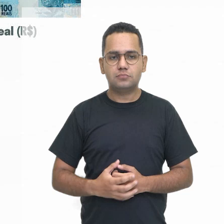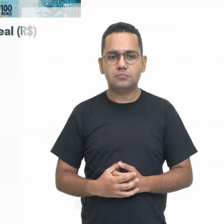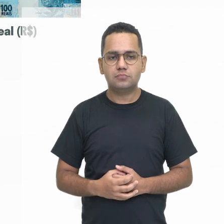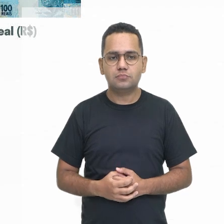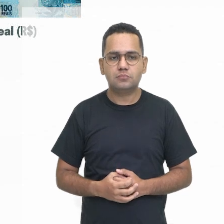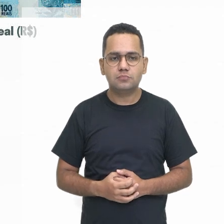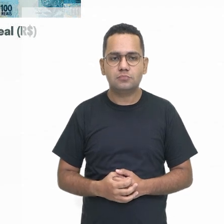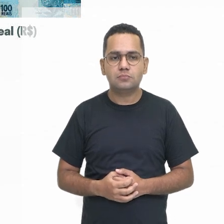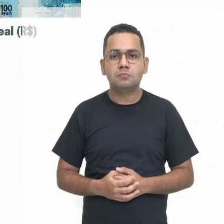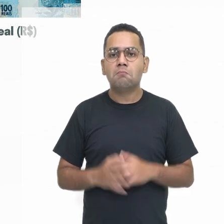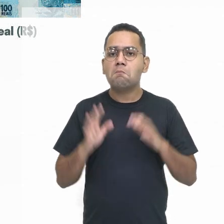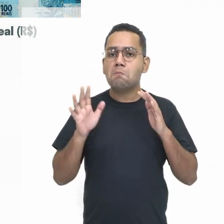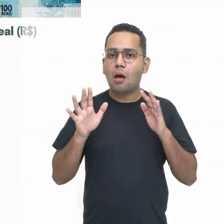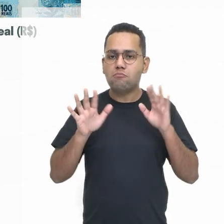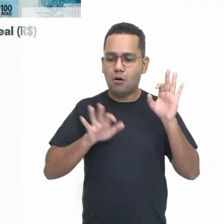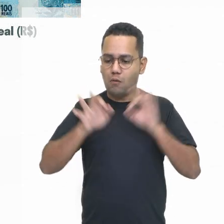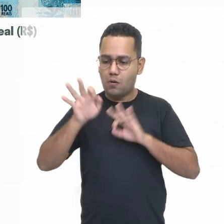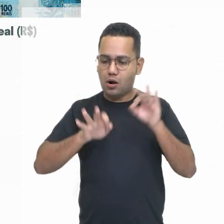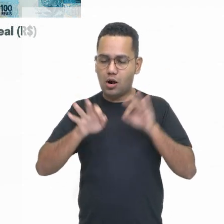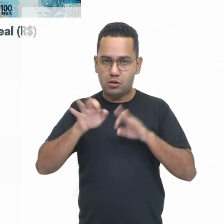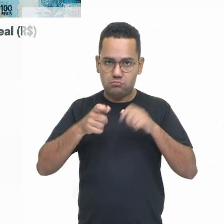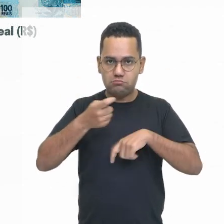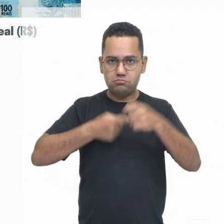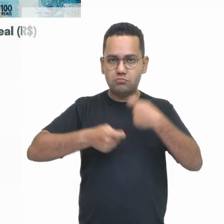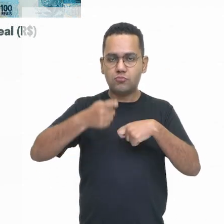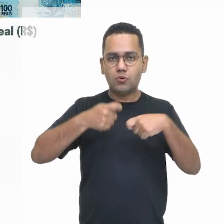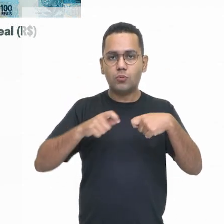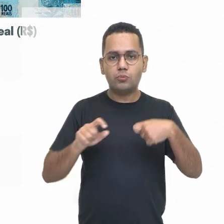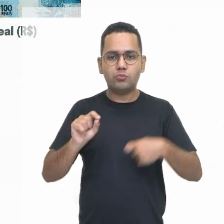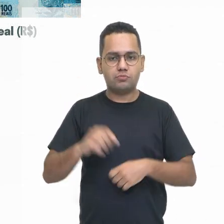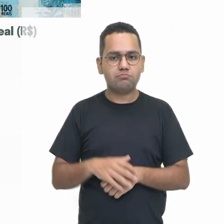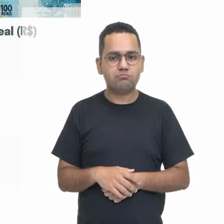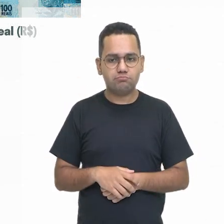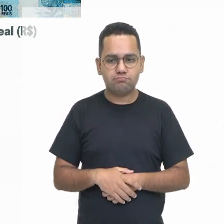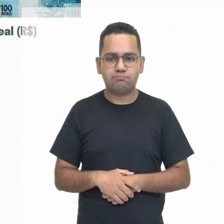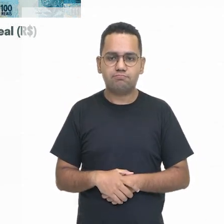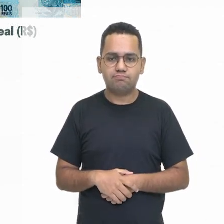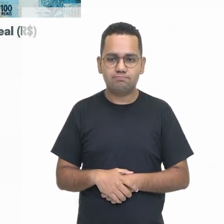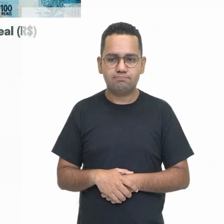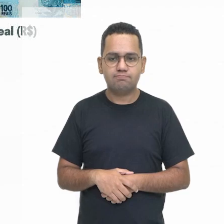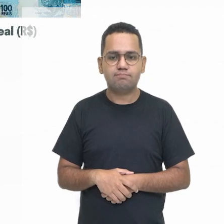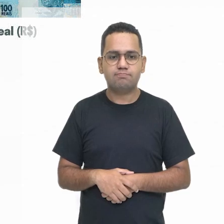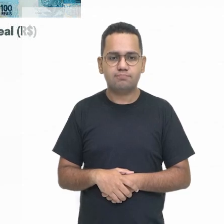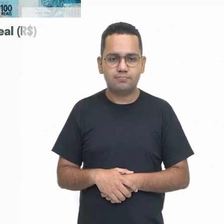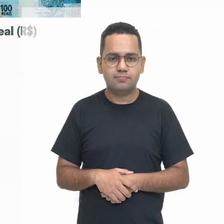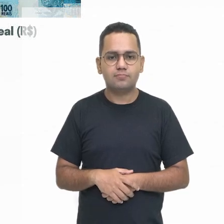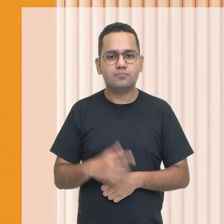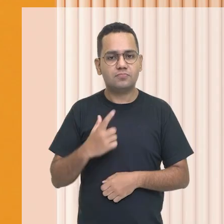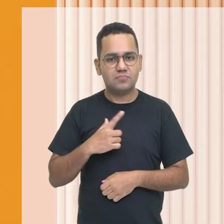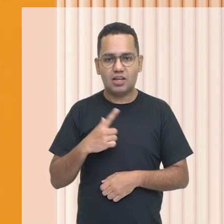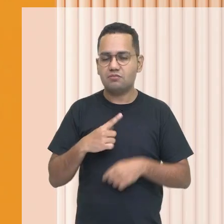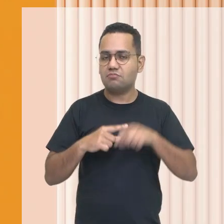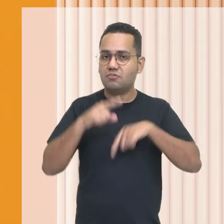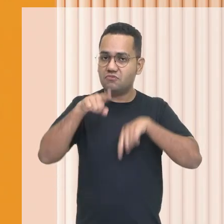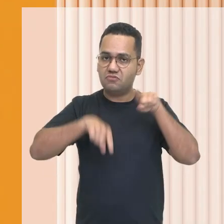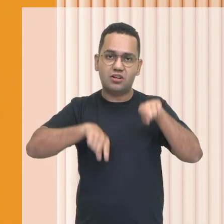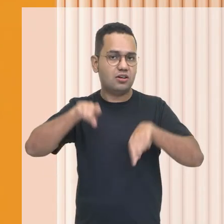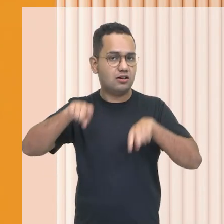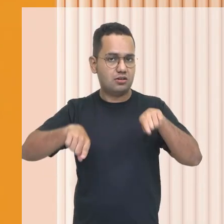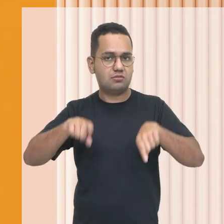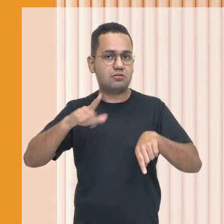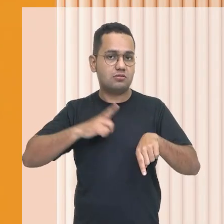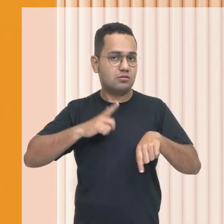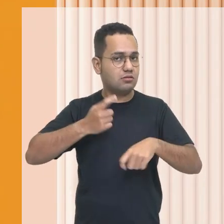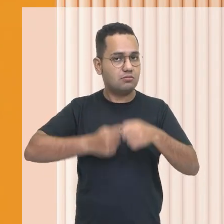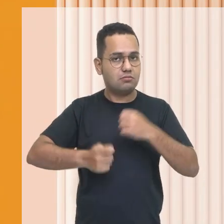financeiros, né, como a utilização da moeda, você tem justamente o que é um período de instabilidade econômica,